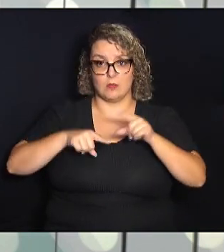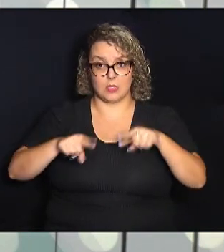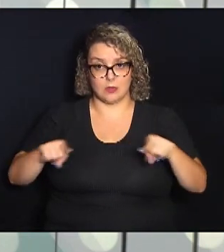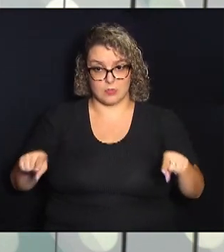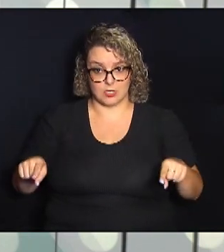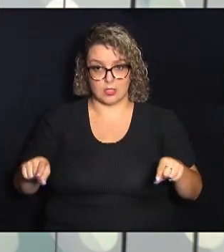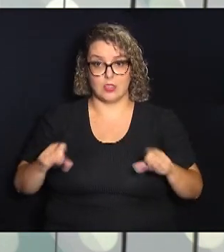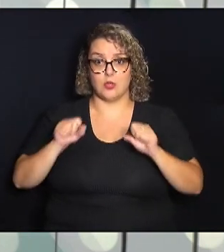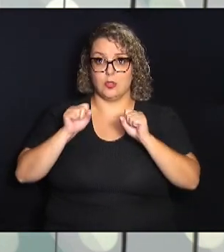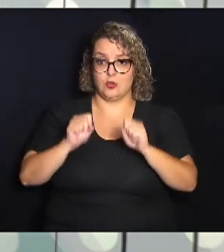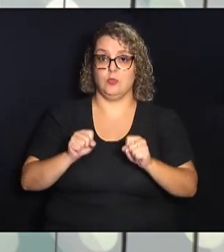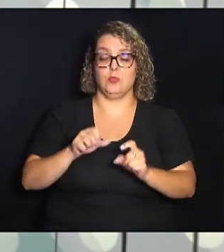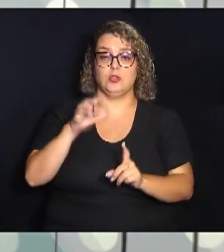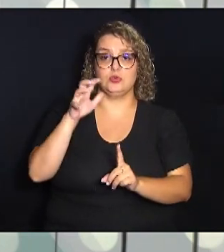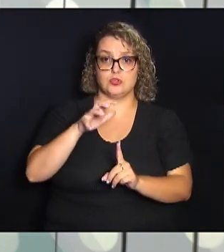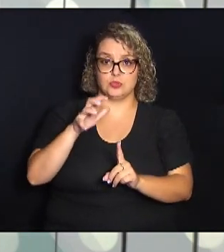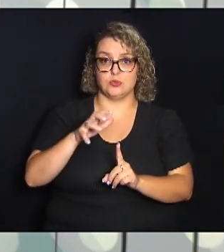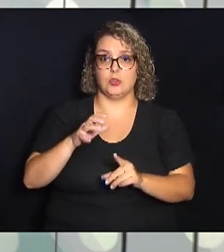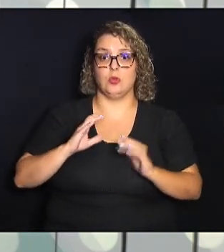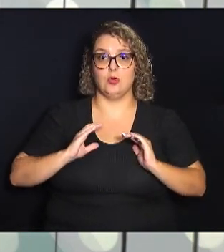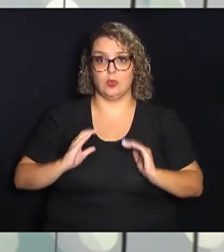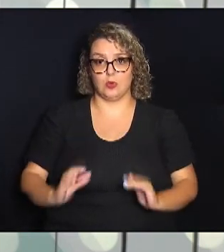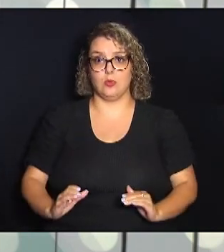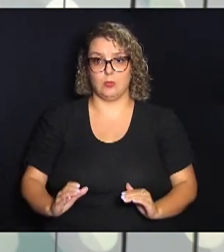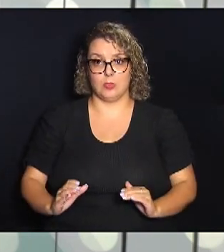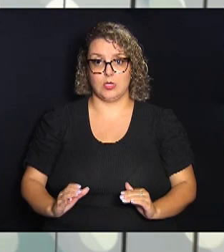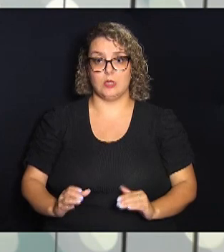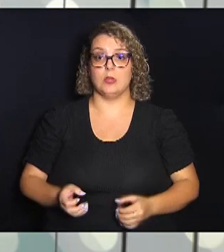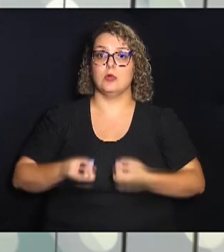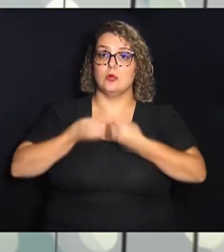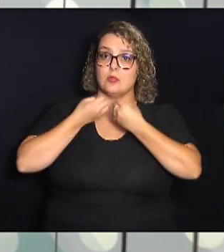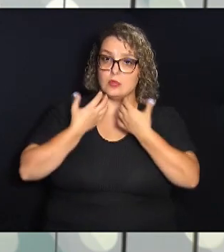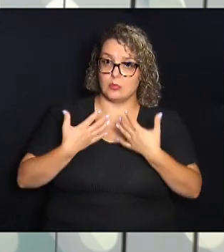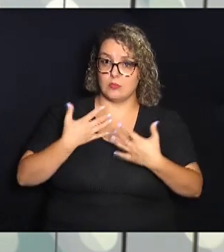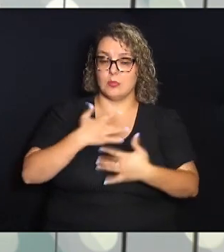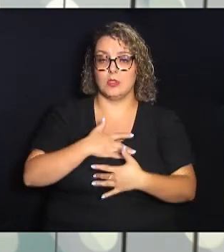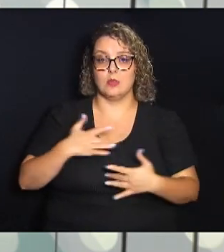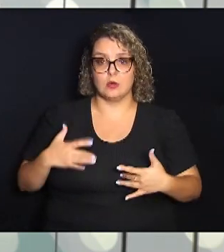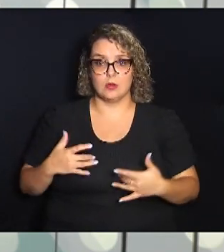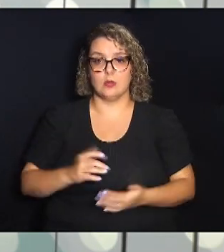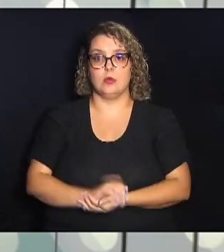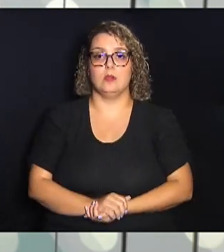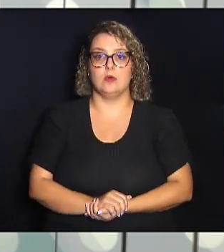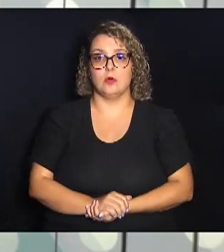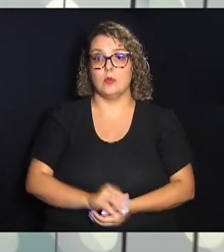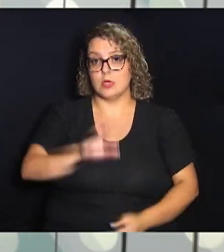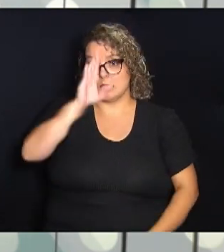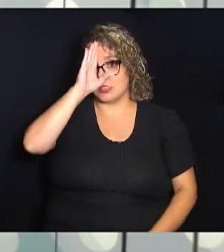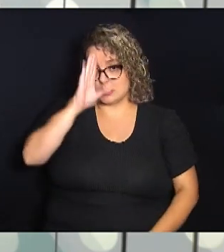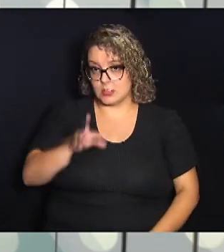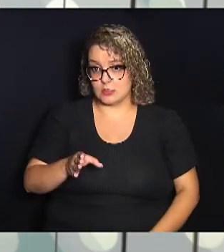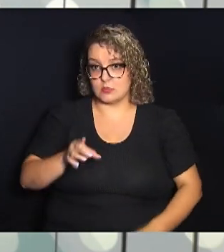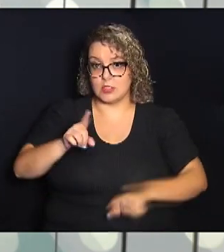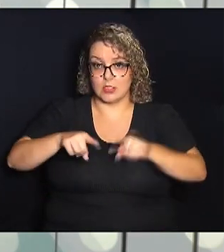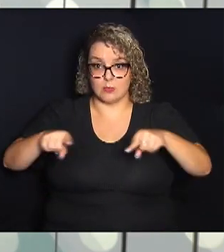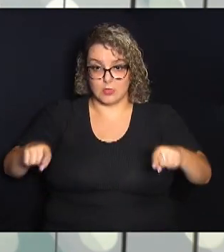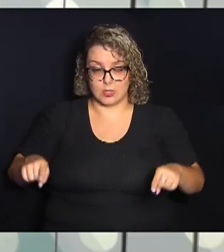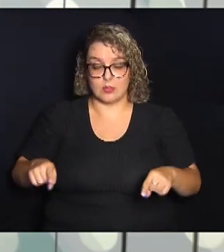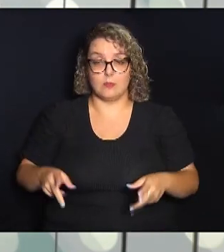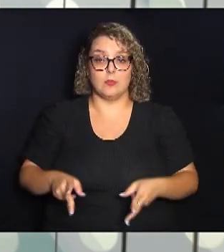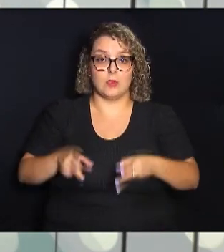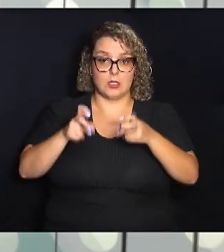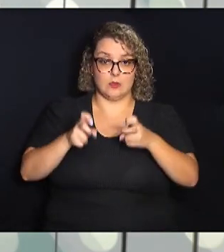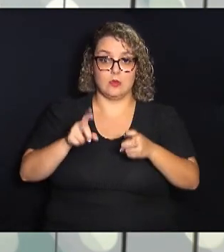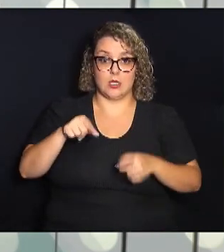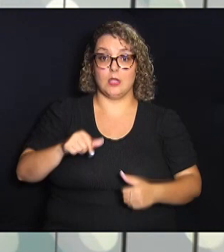que podem impactar o comportamento e o bem-estar. Uma das principais, alterações percebidas é